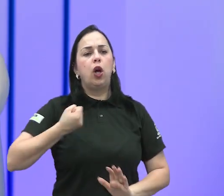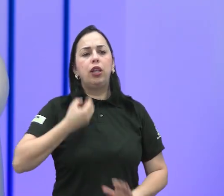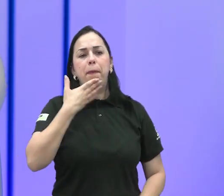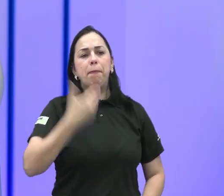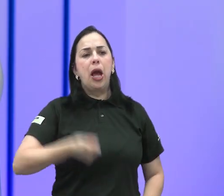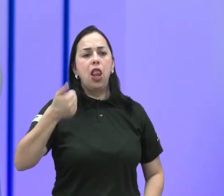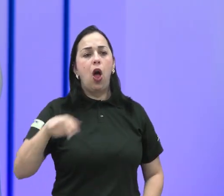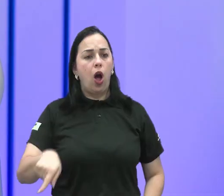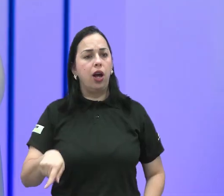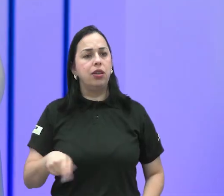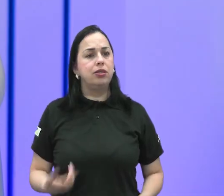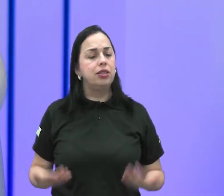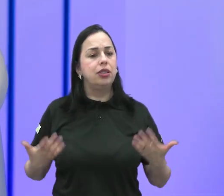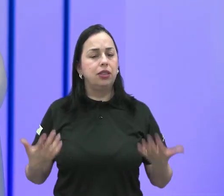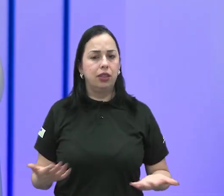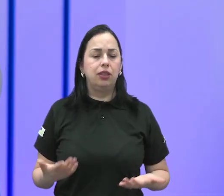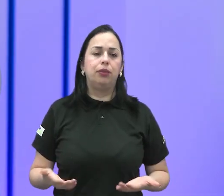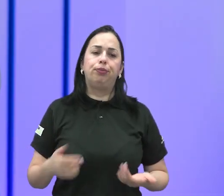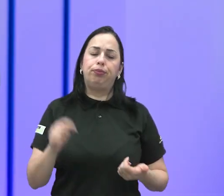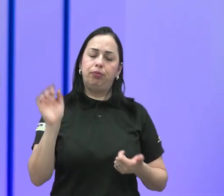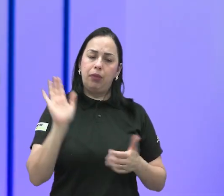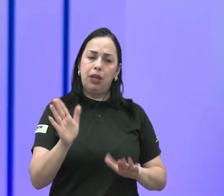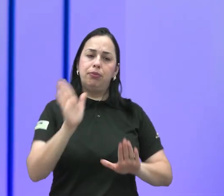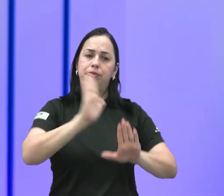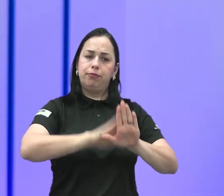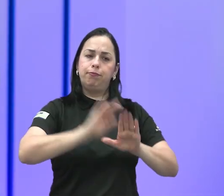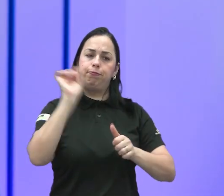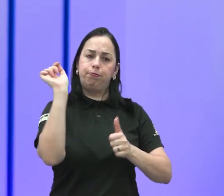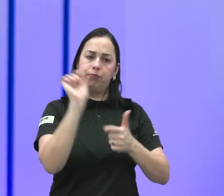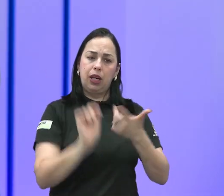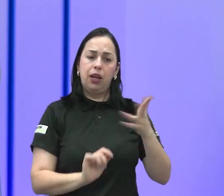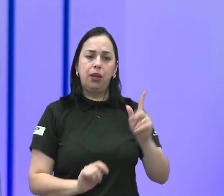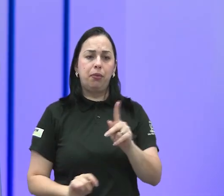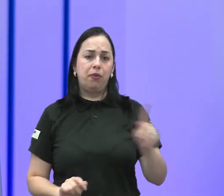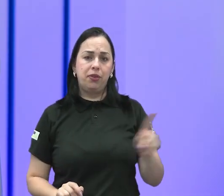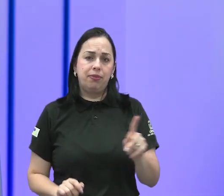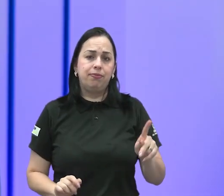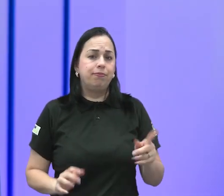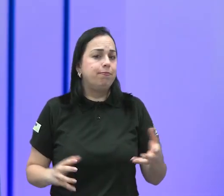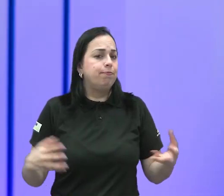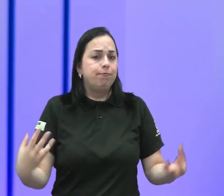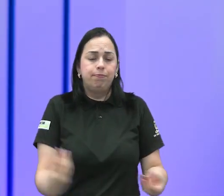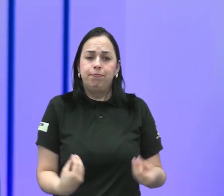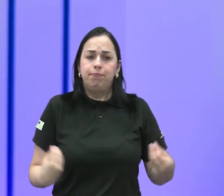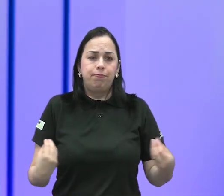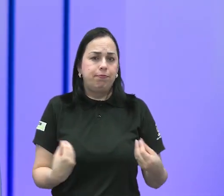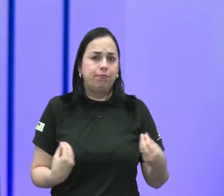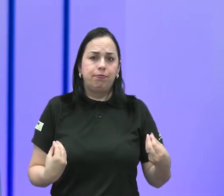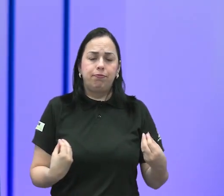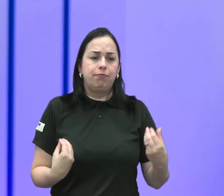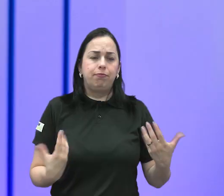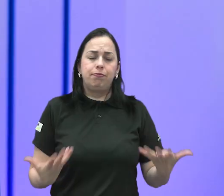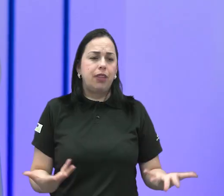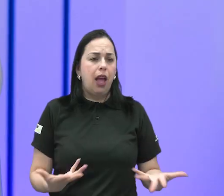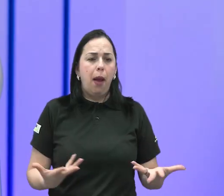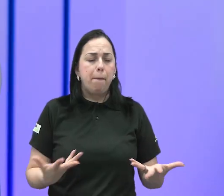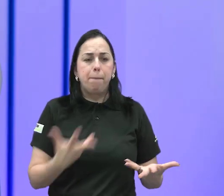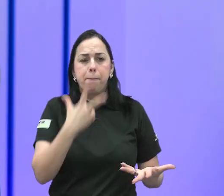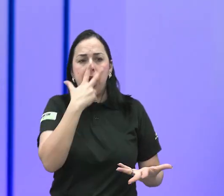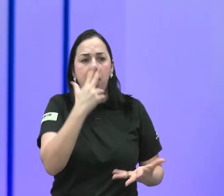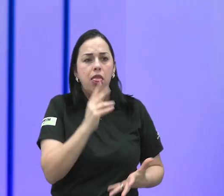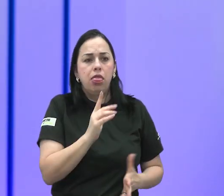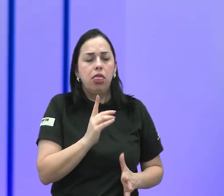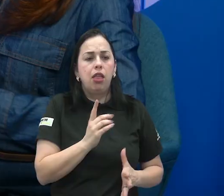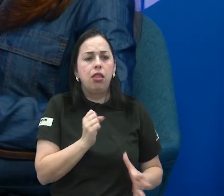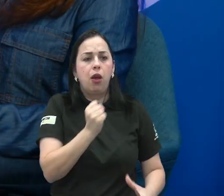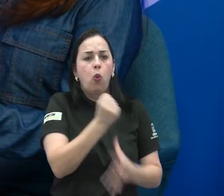tantas outras camadas, né? Que possam repercutir, e o professor acaba ficando assim, desinstituído desse lugar,